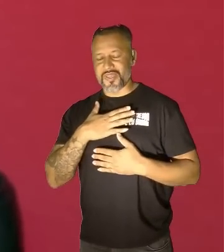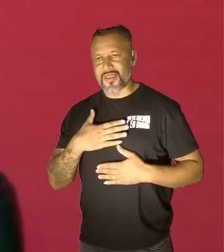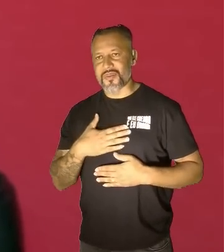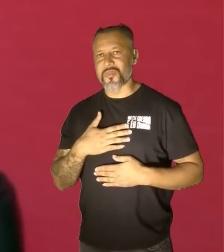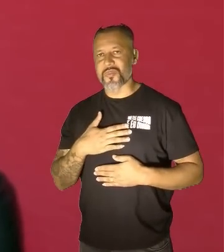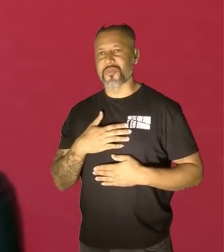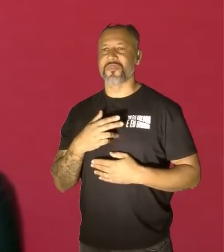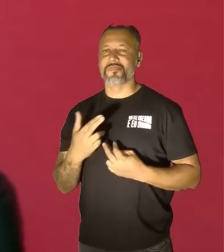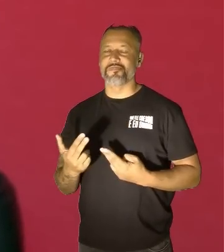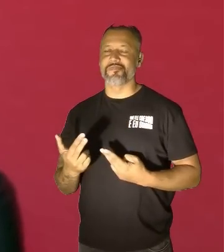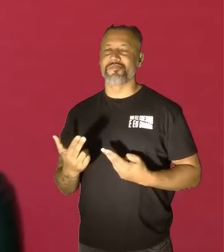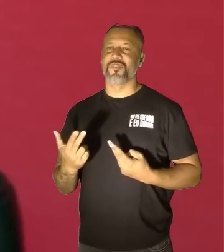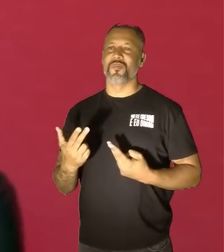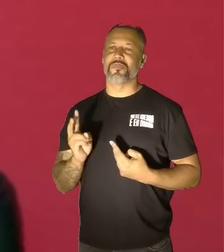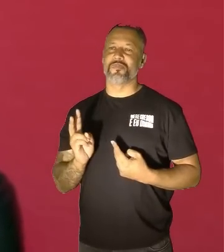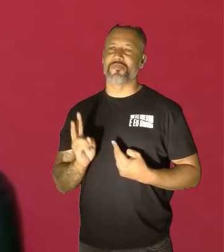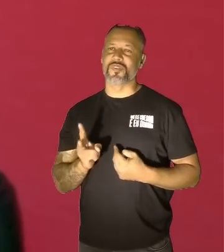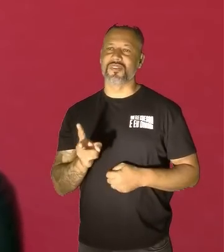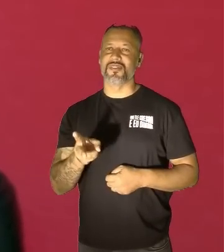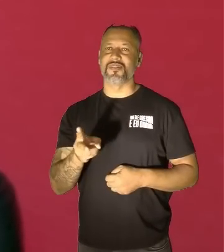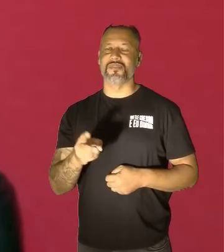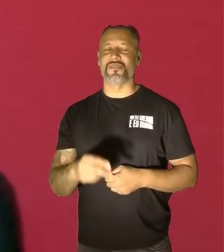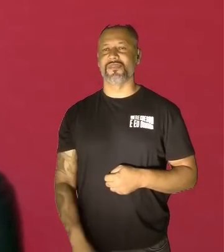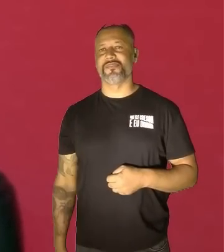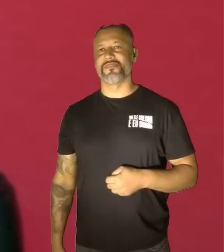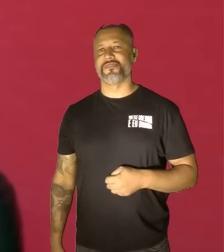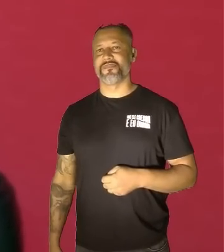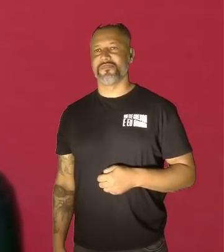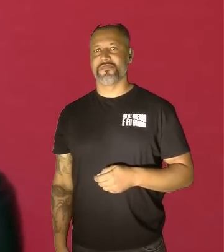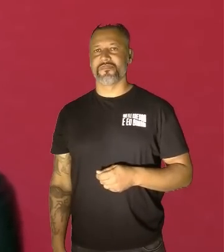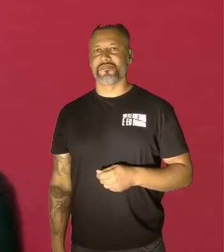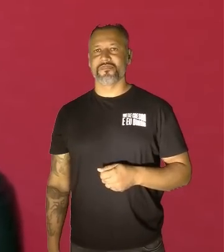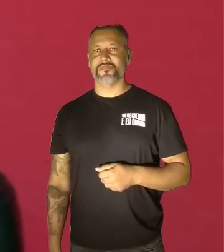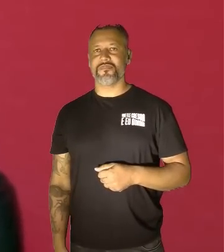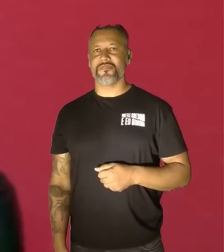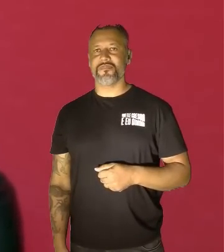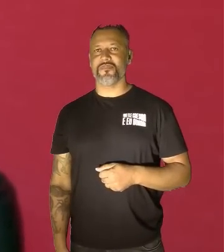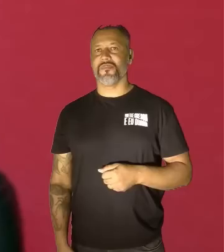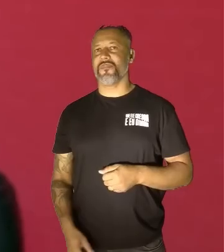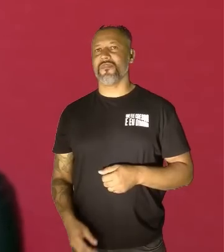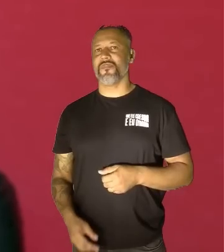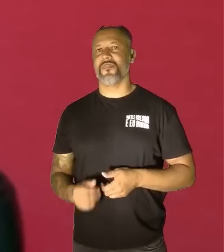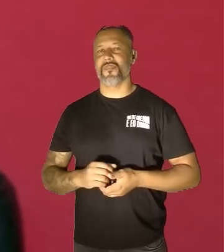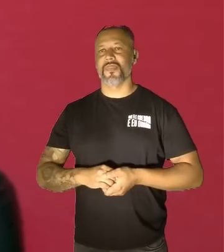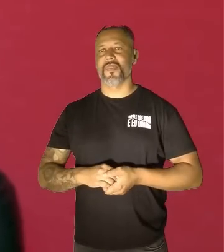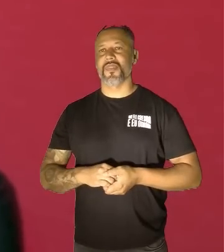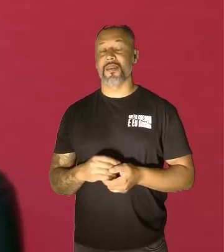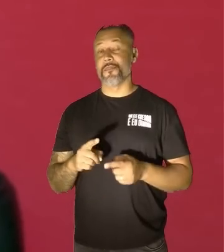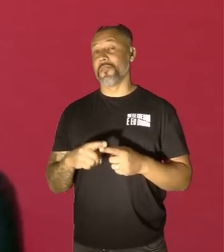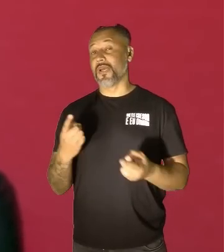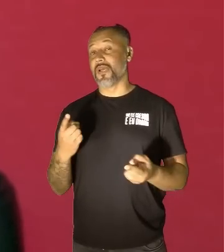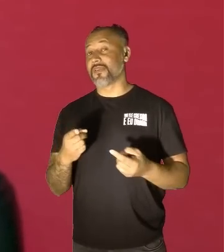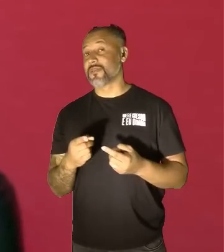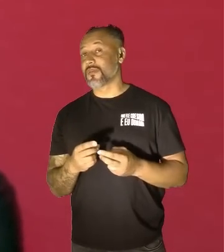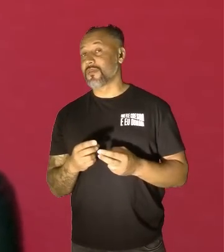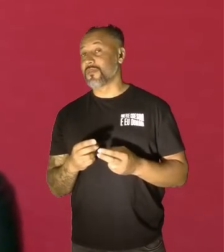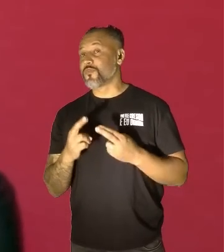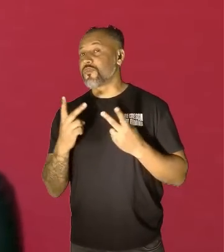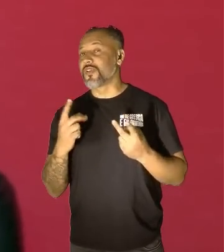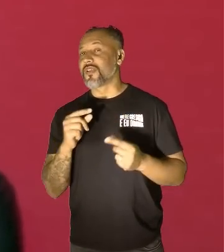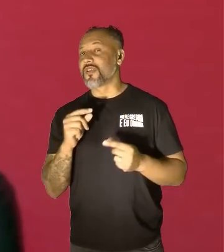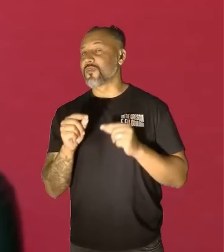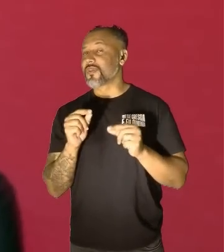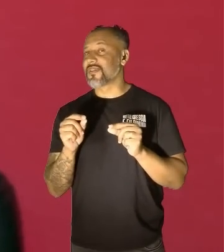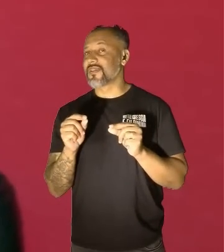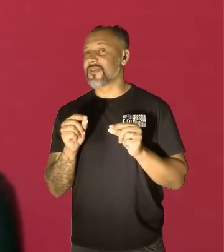presente. Todo ano, sempre o mesmo presente, com uma diferença. Todos os